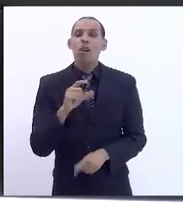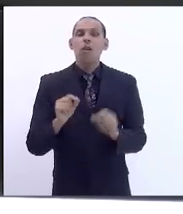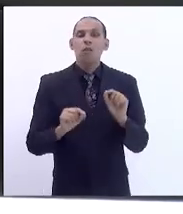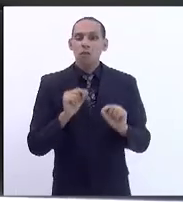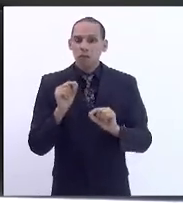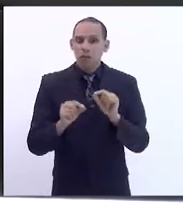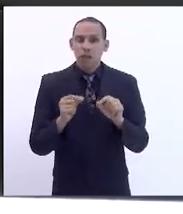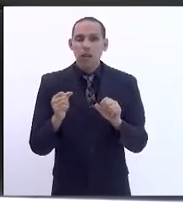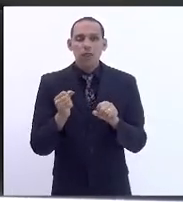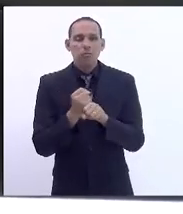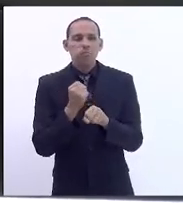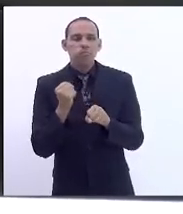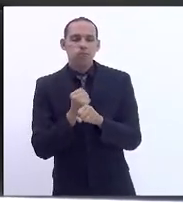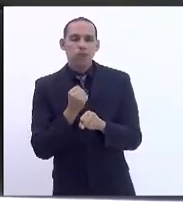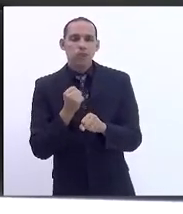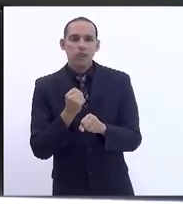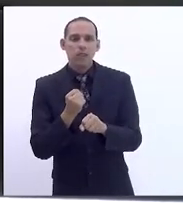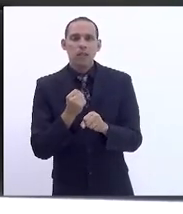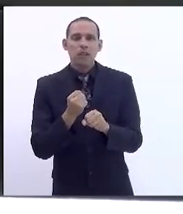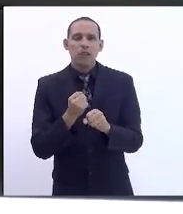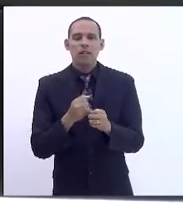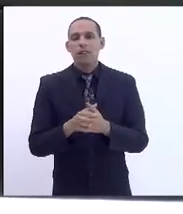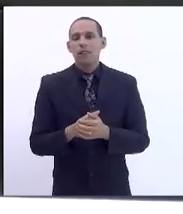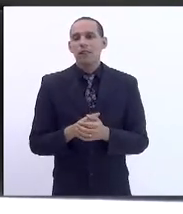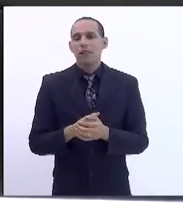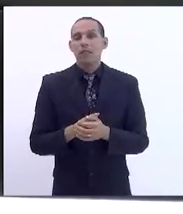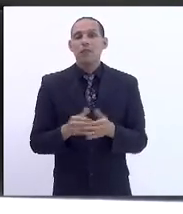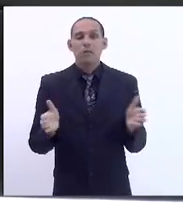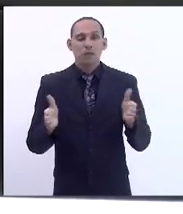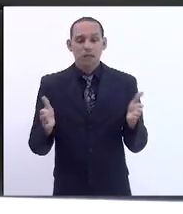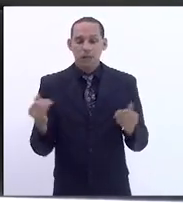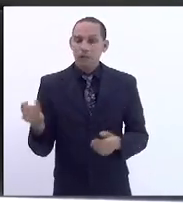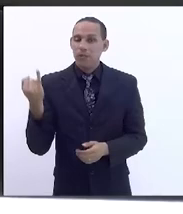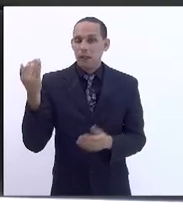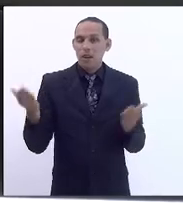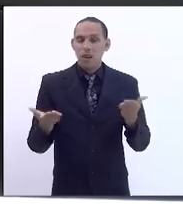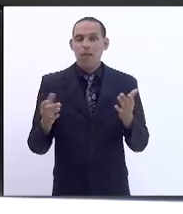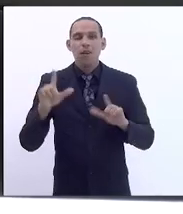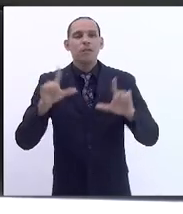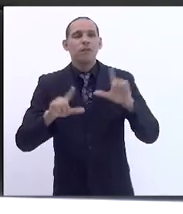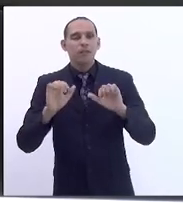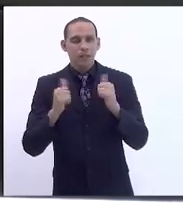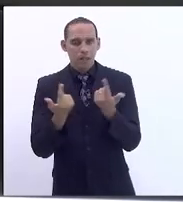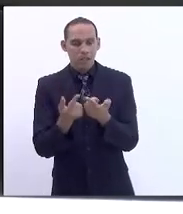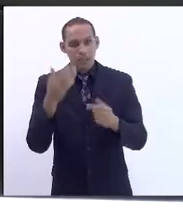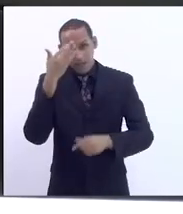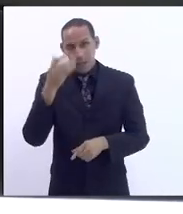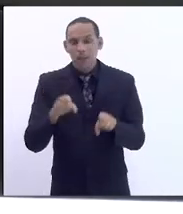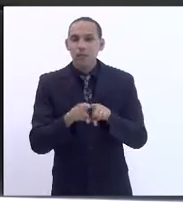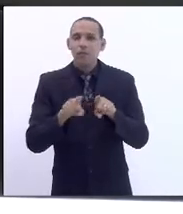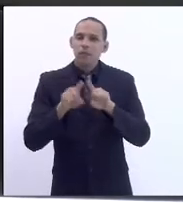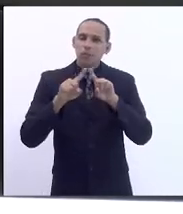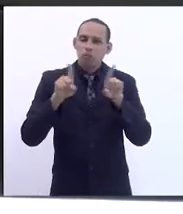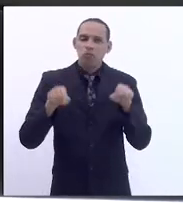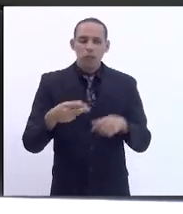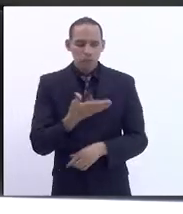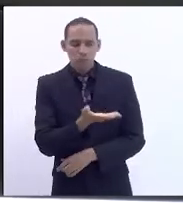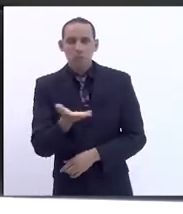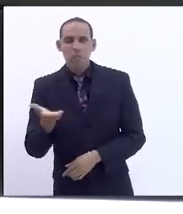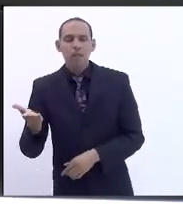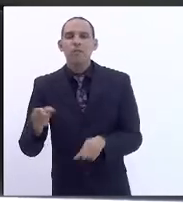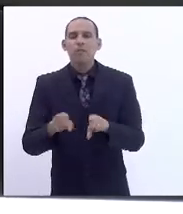dessa dessa impor desse importante momento né agradecer a TV alerj as funcionárias da casa